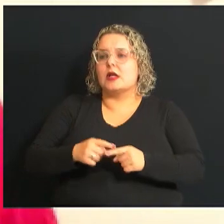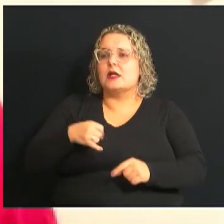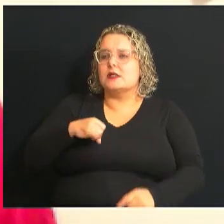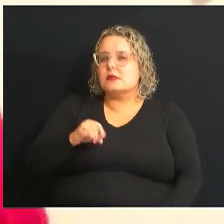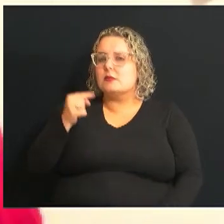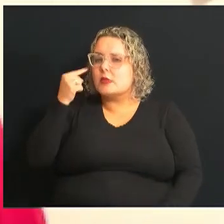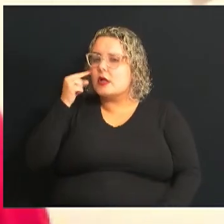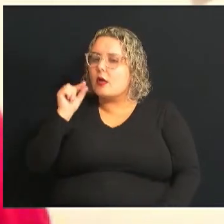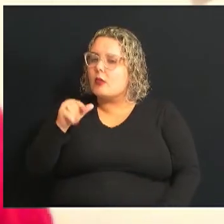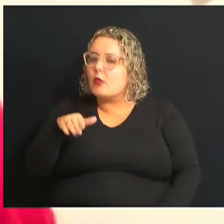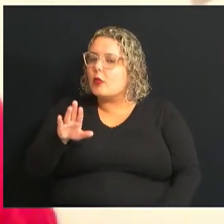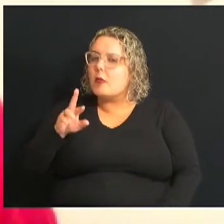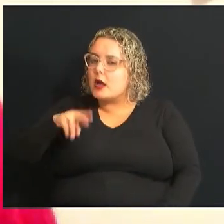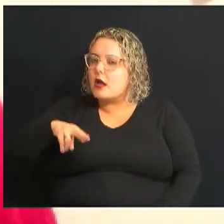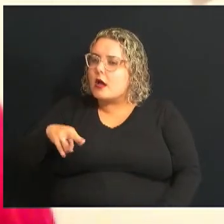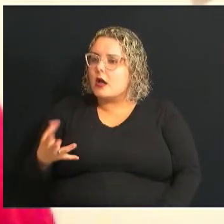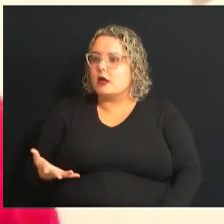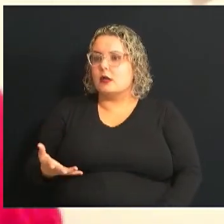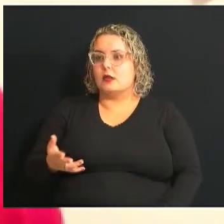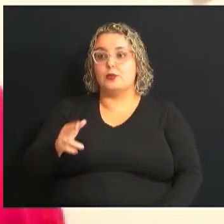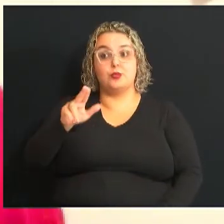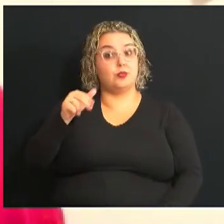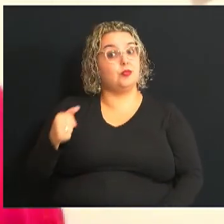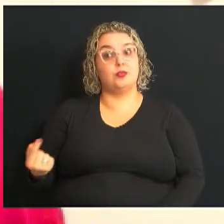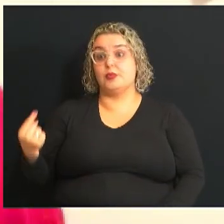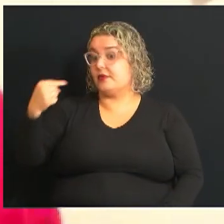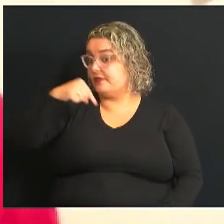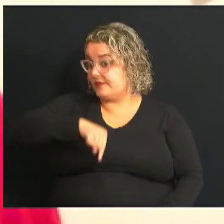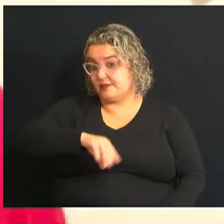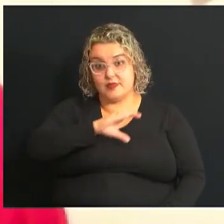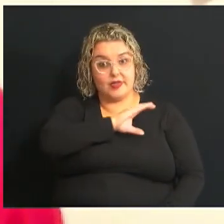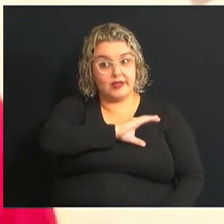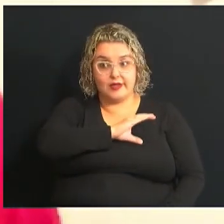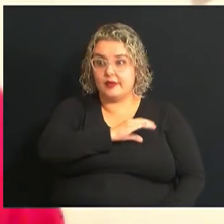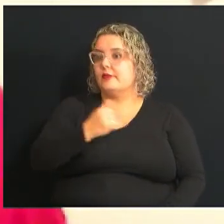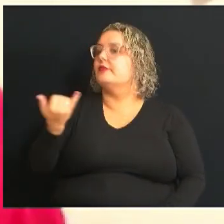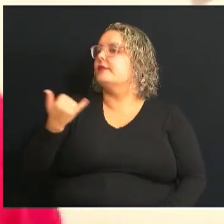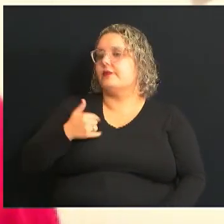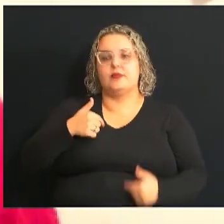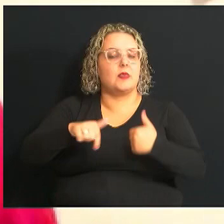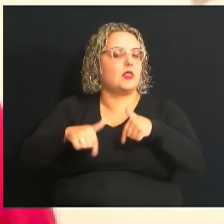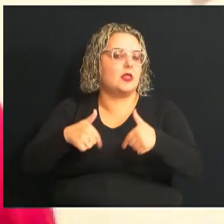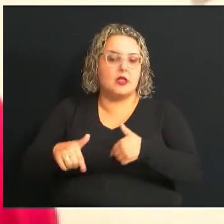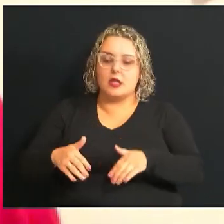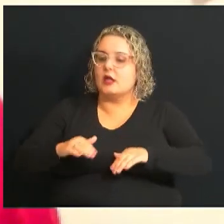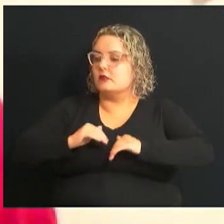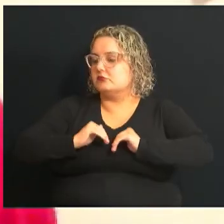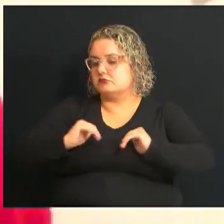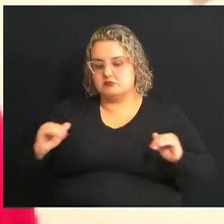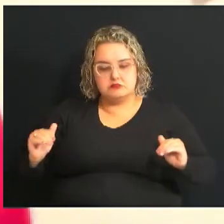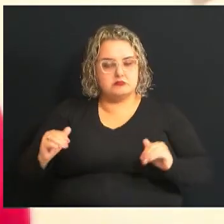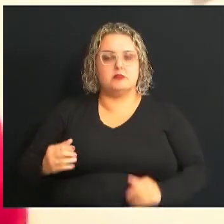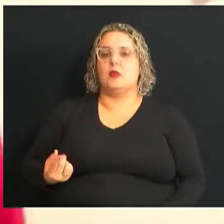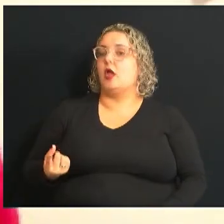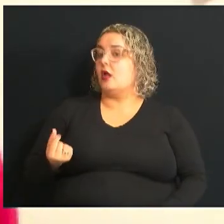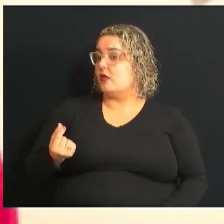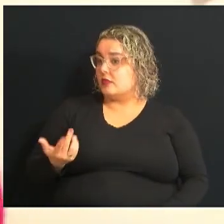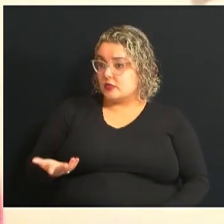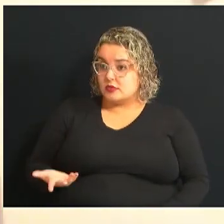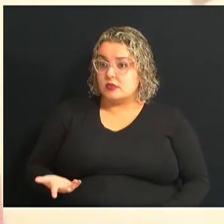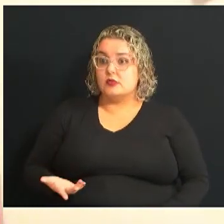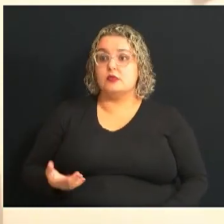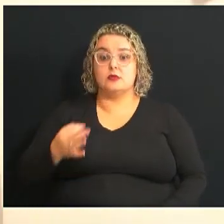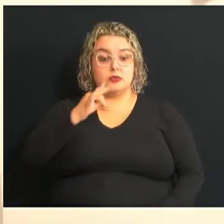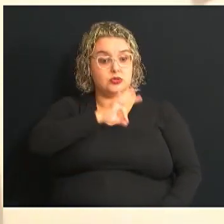mais racionalmente, talvez a gente nunca tivesse vindo, porque, como você disse, era emprego, estabilidade, né, o salário